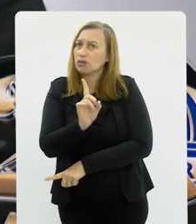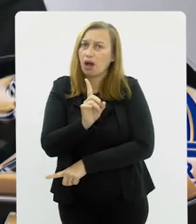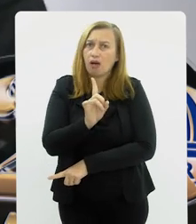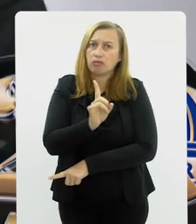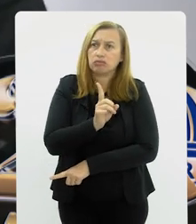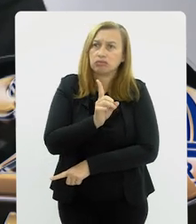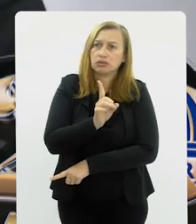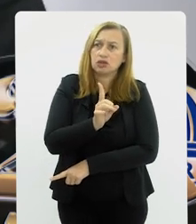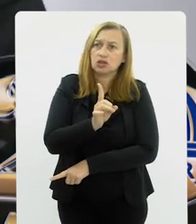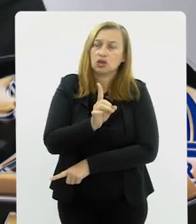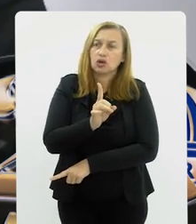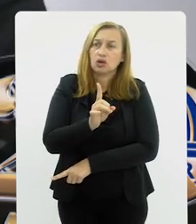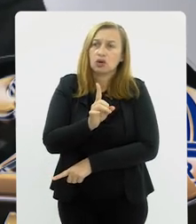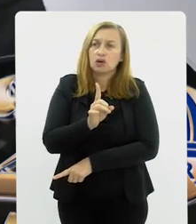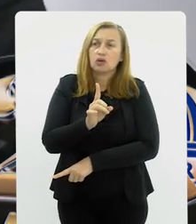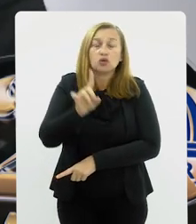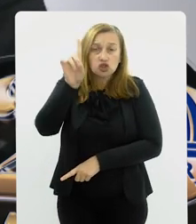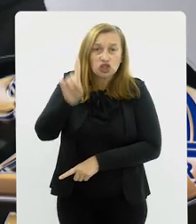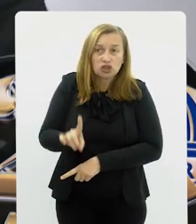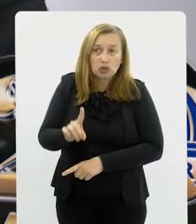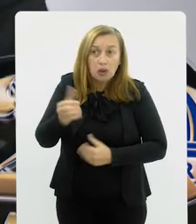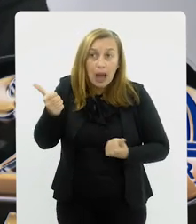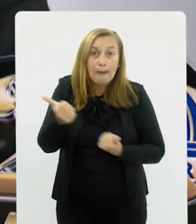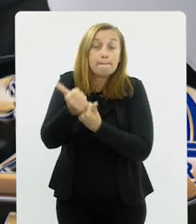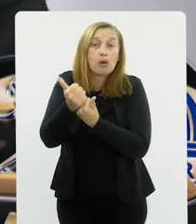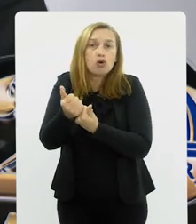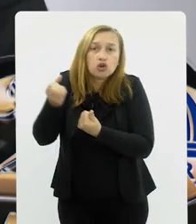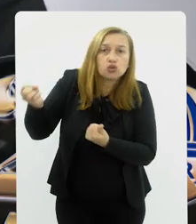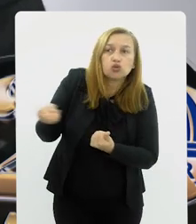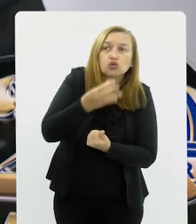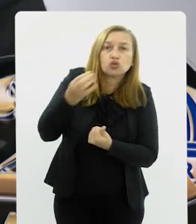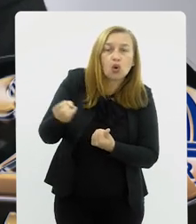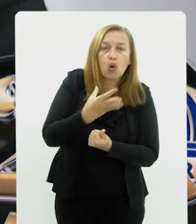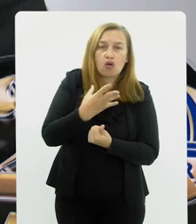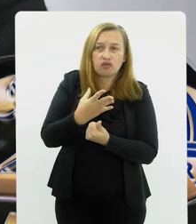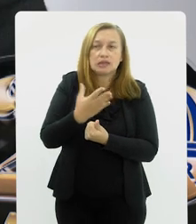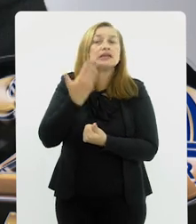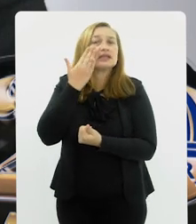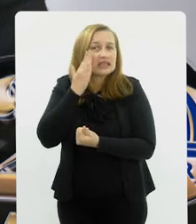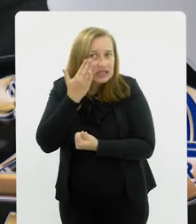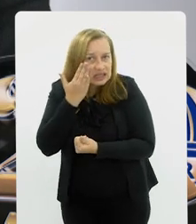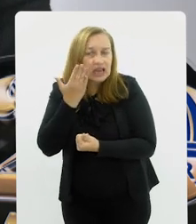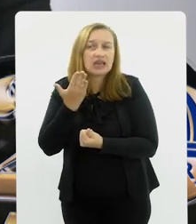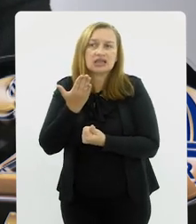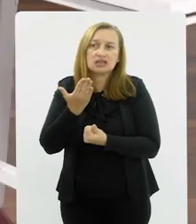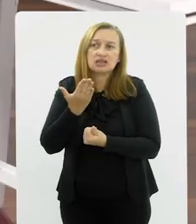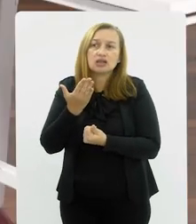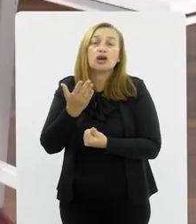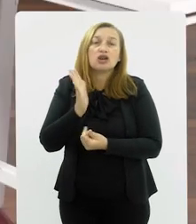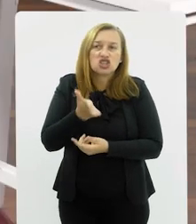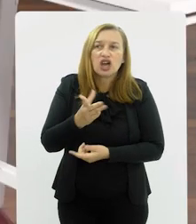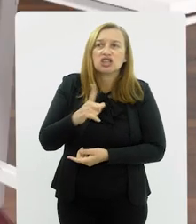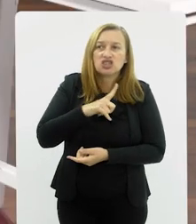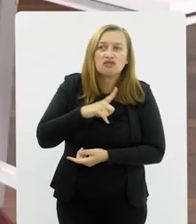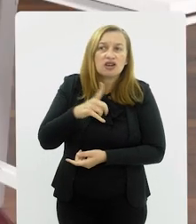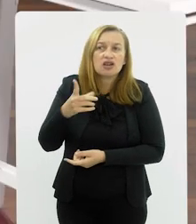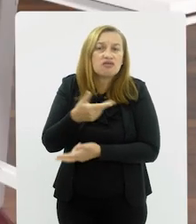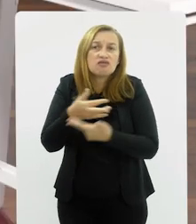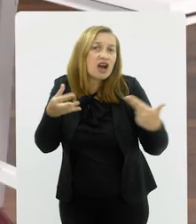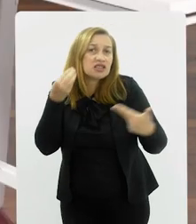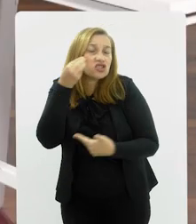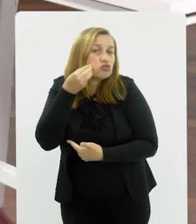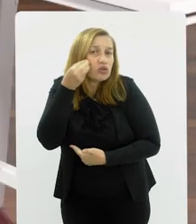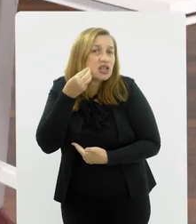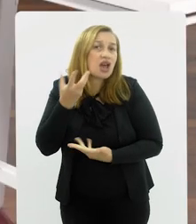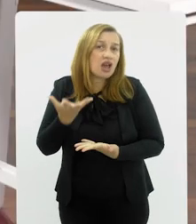no Rio parece que... Parece não. Os dirigentes apoiam as novidades, né? Eles acho entendem. Que parte deles até, né? É, porque já tiveram